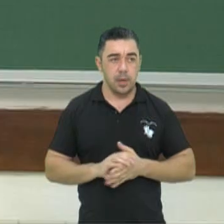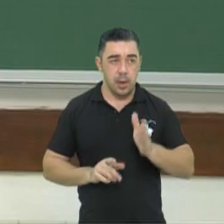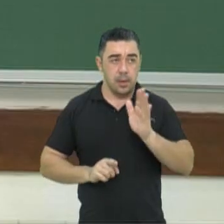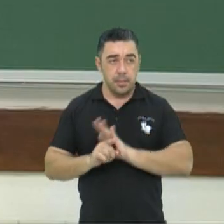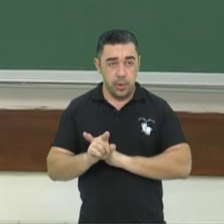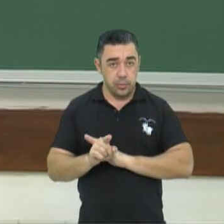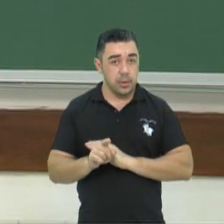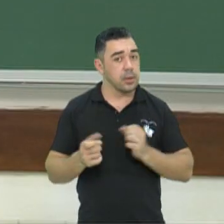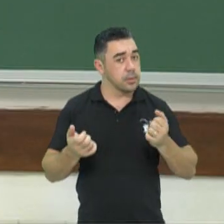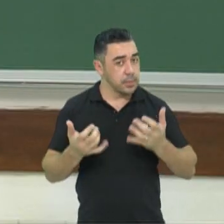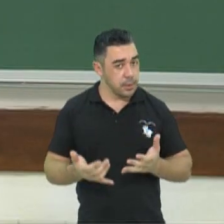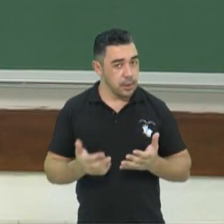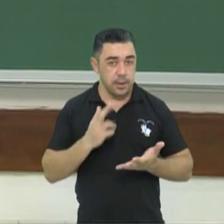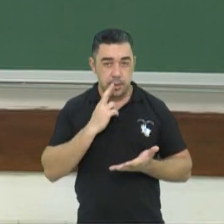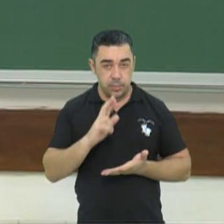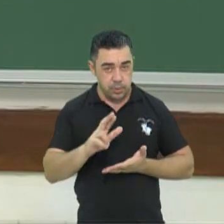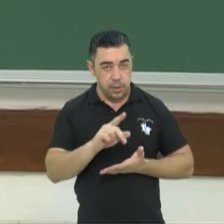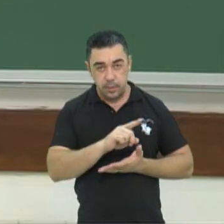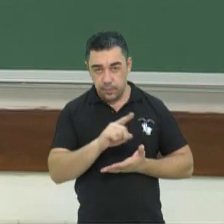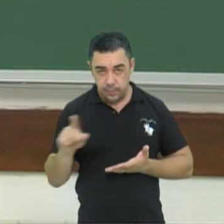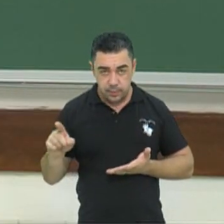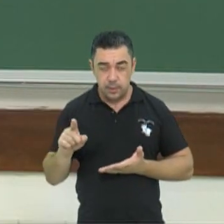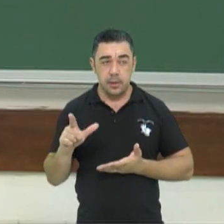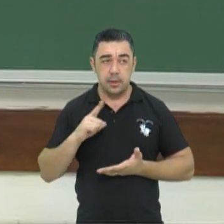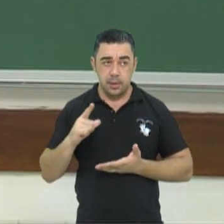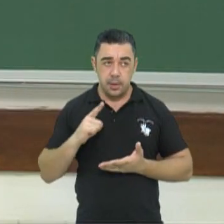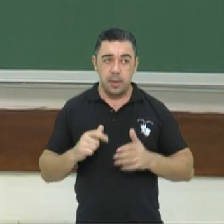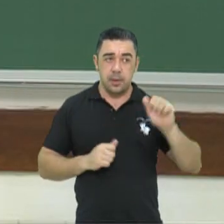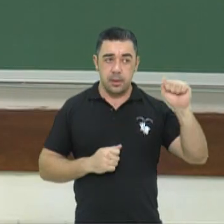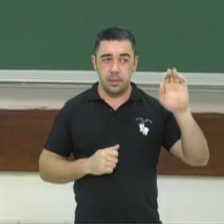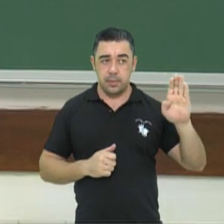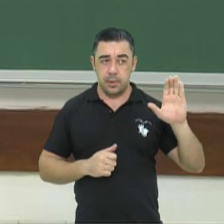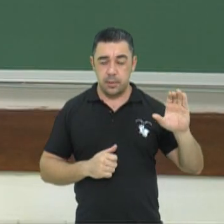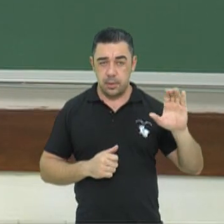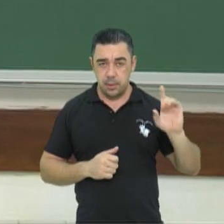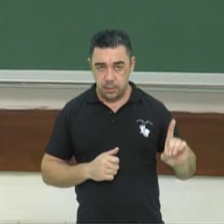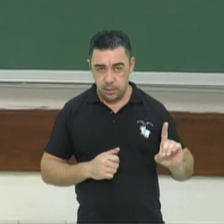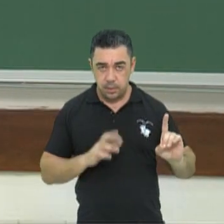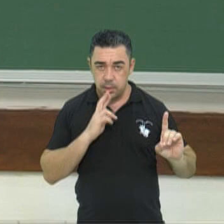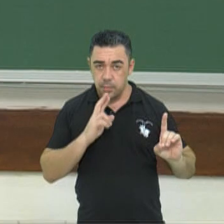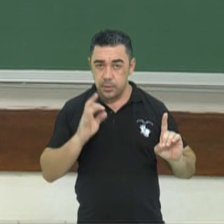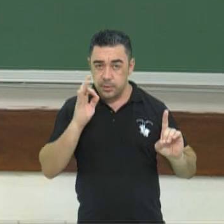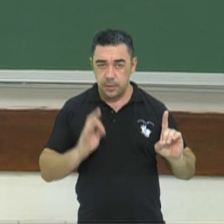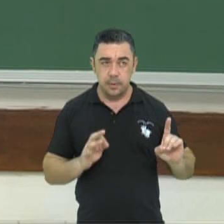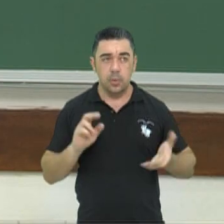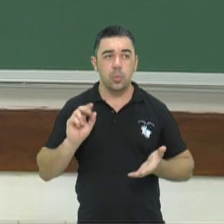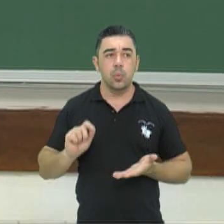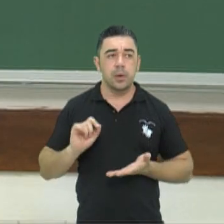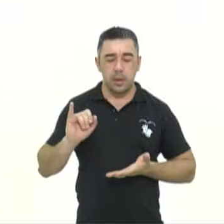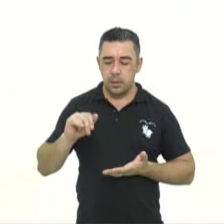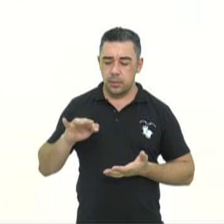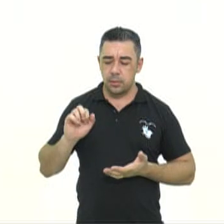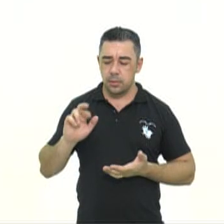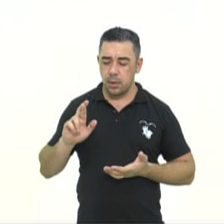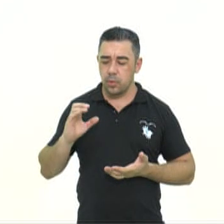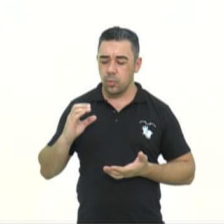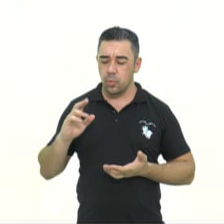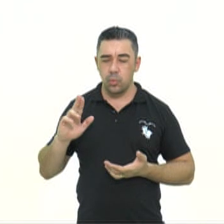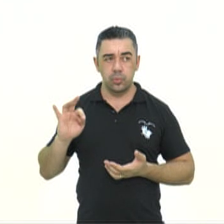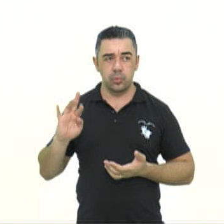pergunta, acabei de dar a resposta, mas agora vem as alternativas, quero ver se você escolhe a correta. O que é